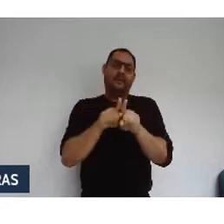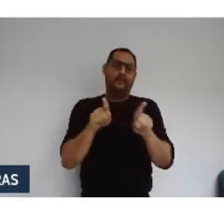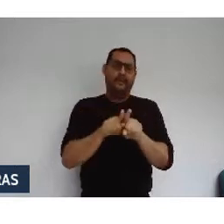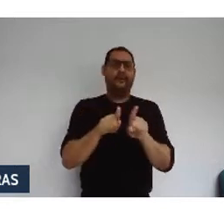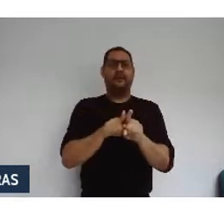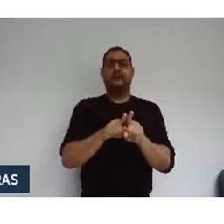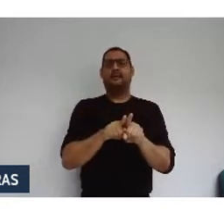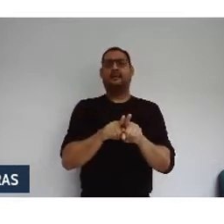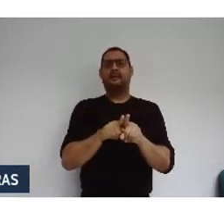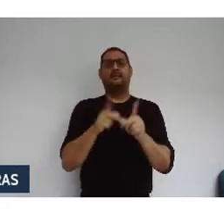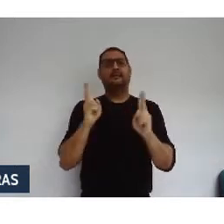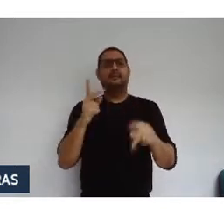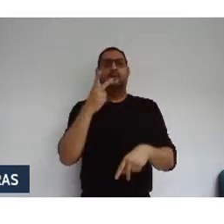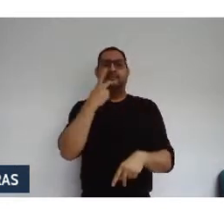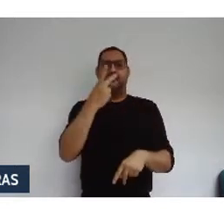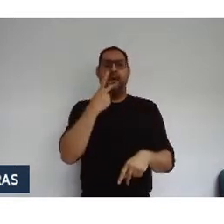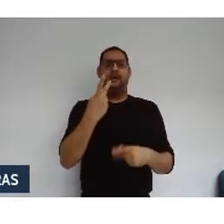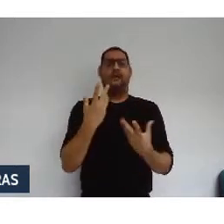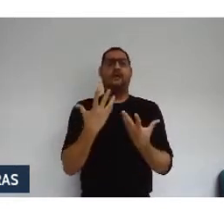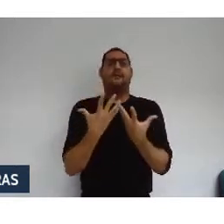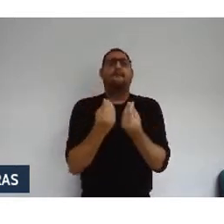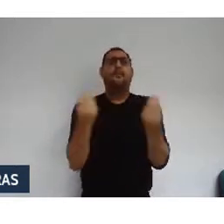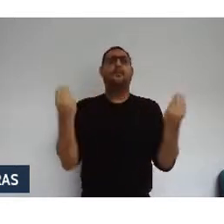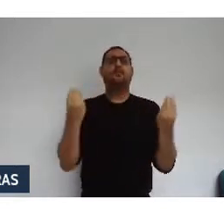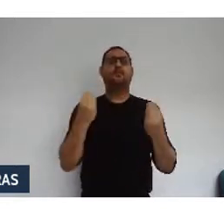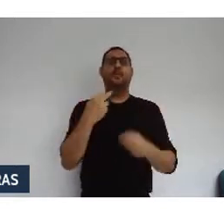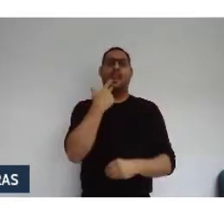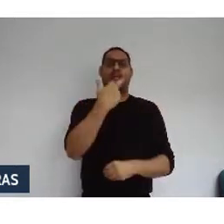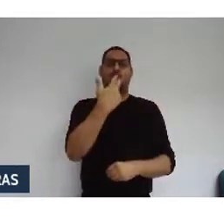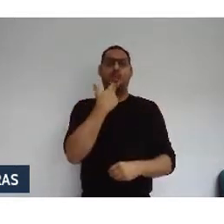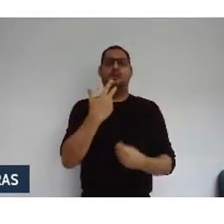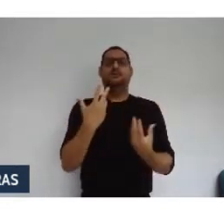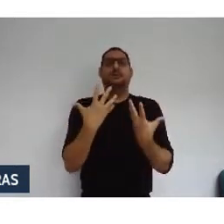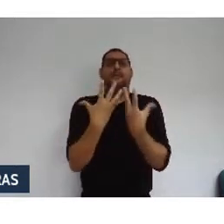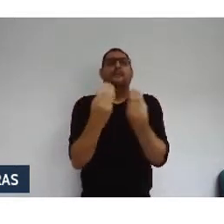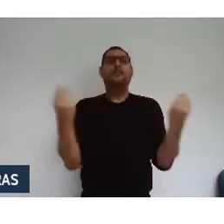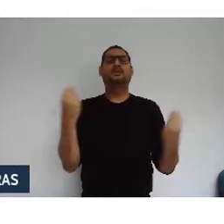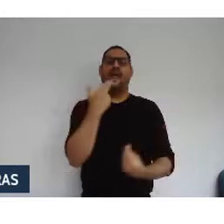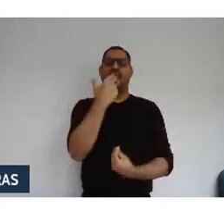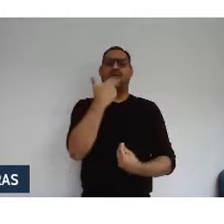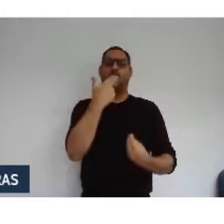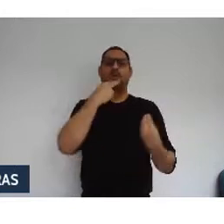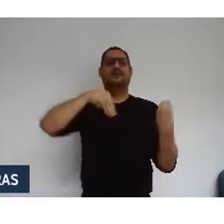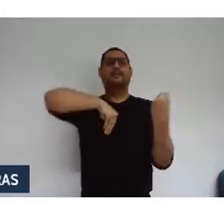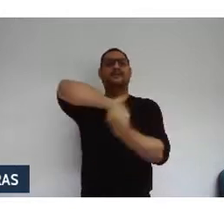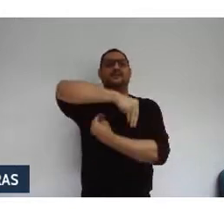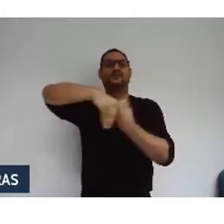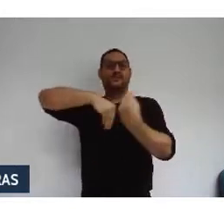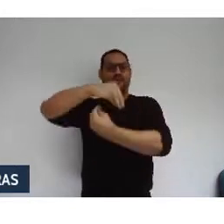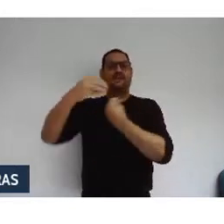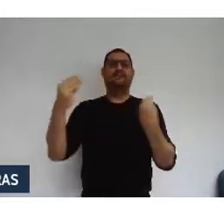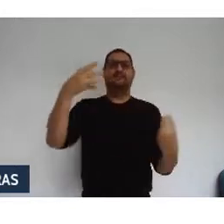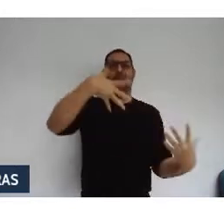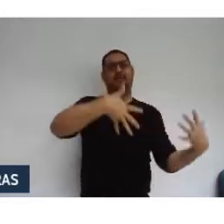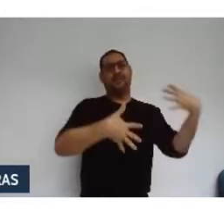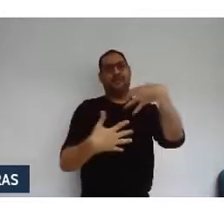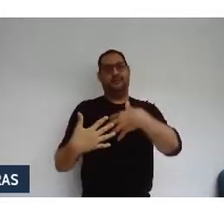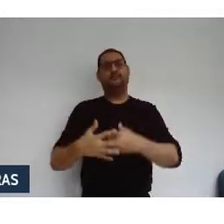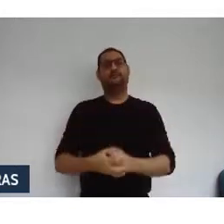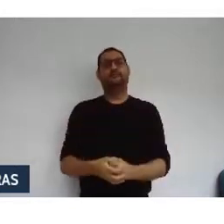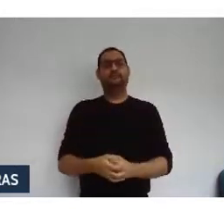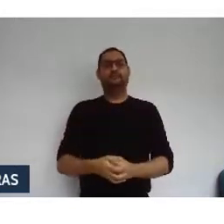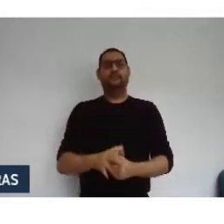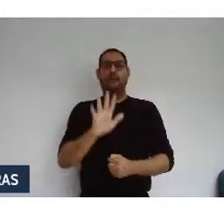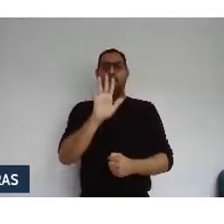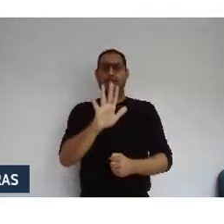questão do multilinguismo e do translinguismo. O que é importante aqui é que a